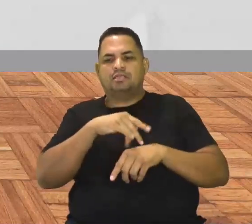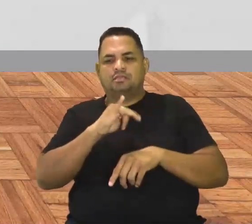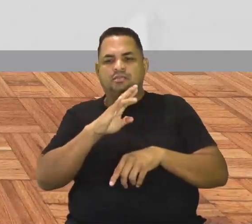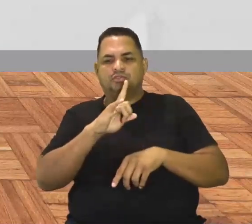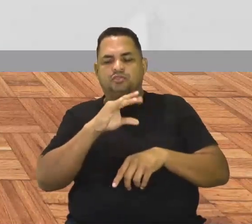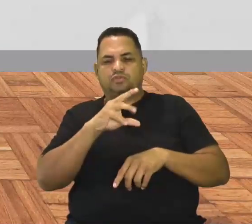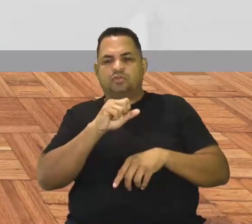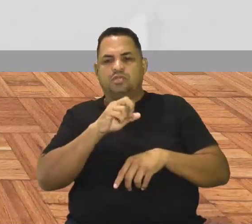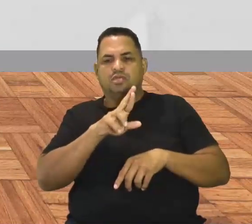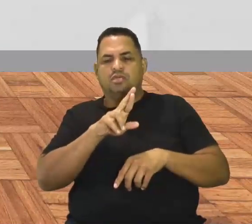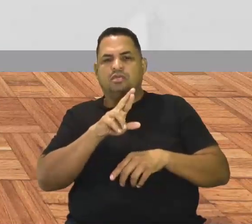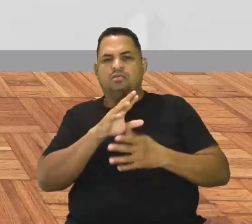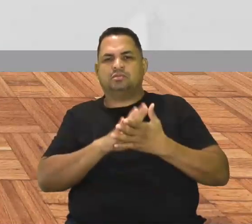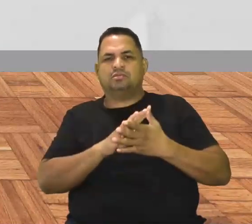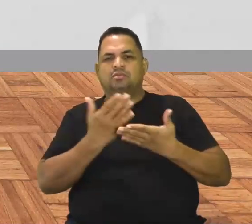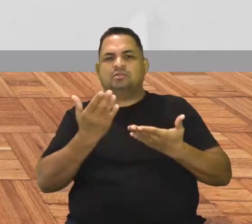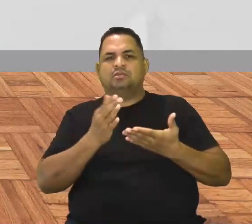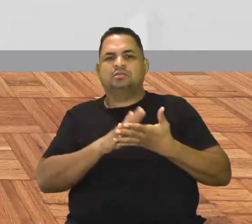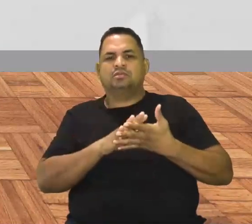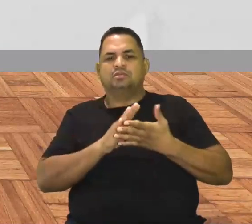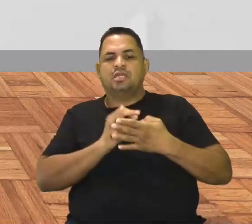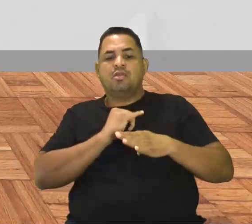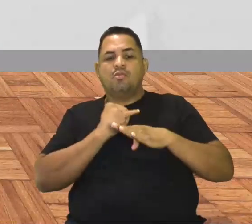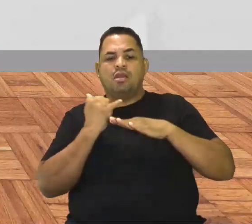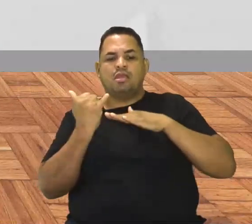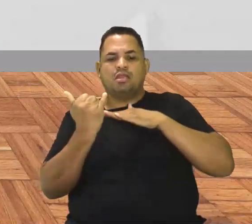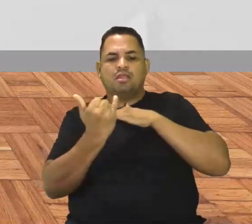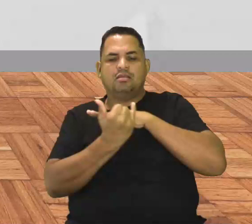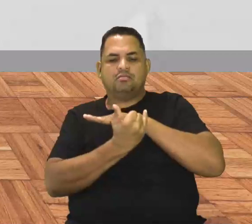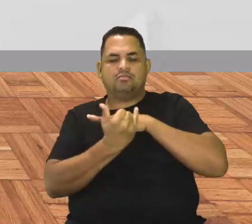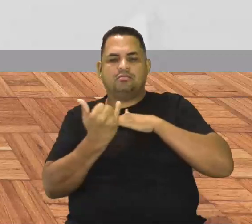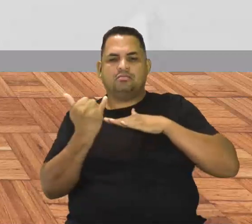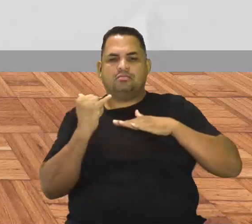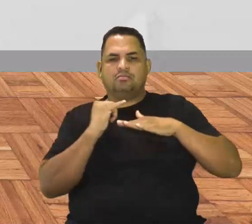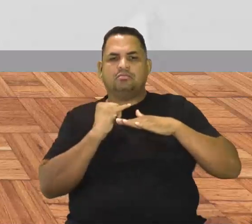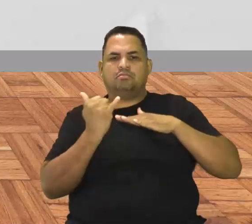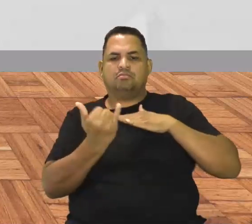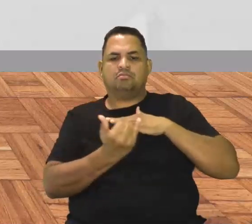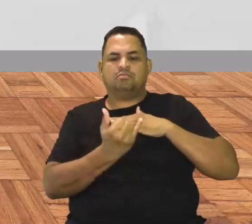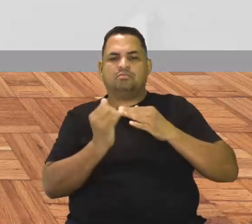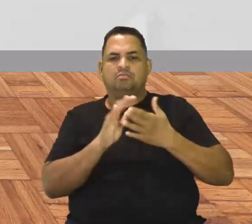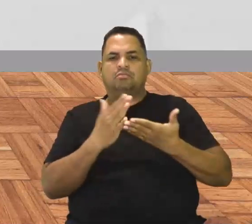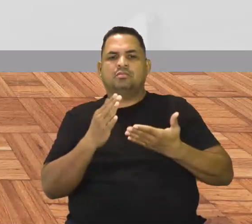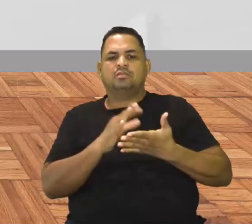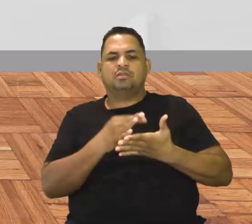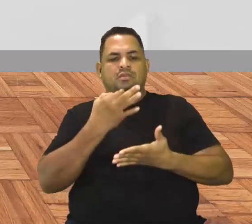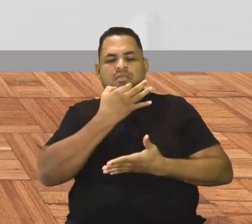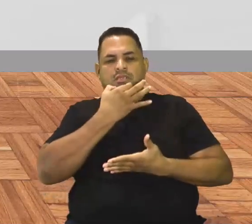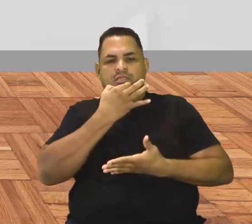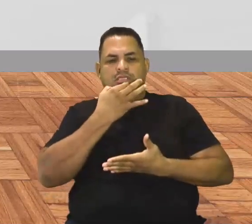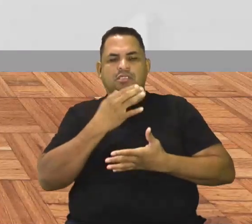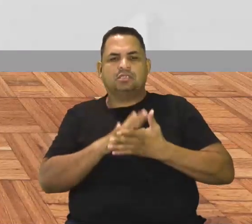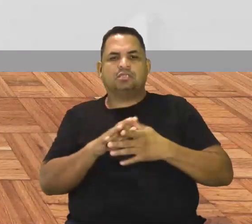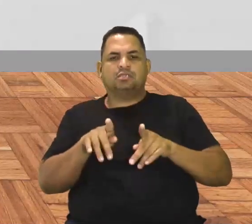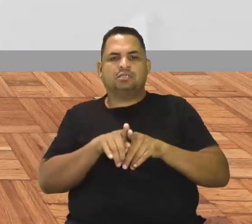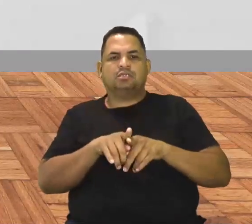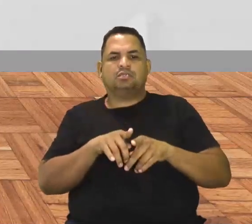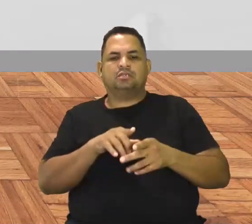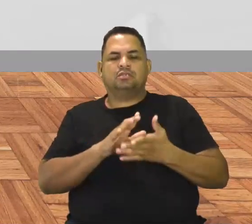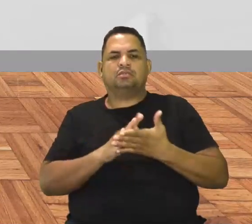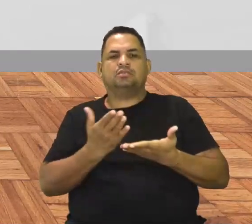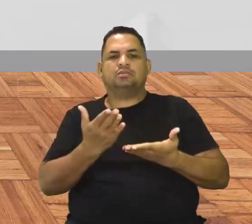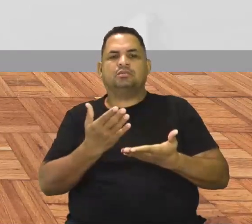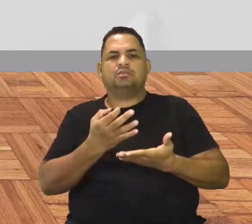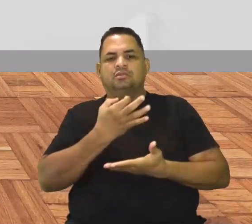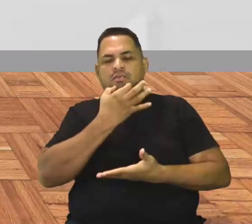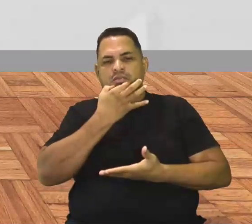que é isso? Ele é um país que fica numa ilha, assim mesmo como a Inglaterra. A Inglaterra não é insular ali, a Grã-Bretanha ali,